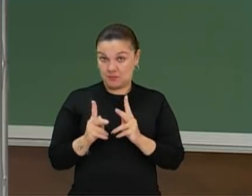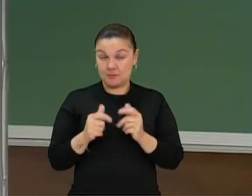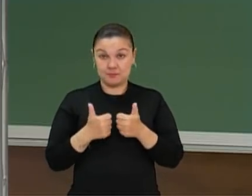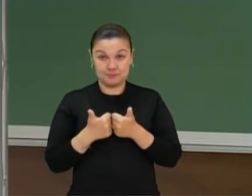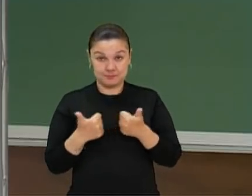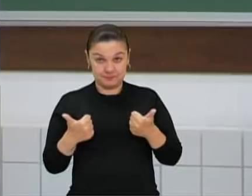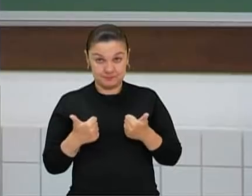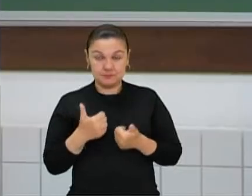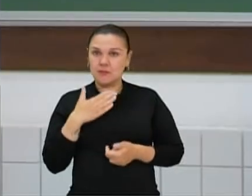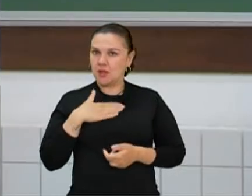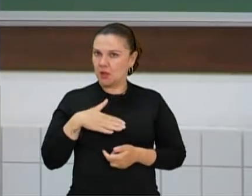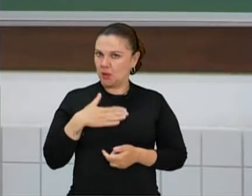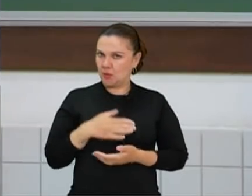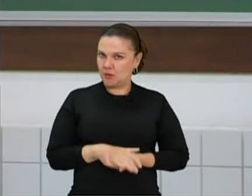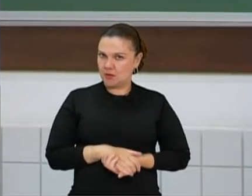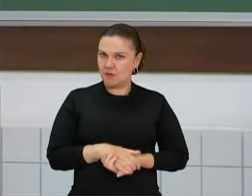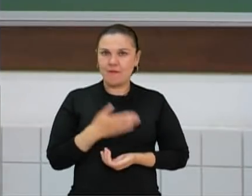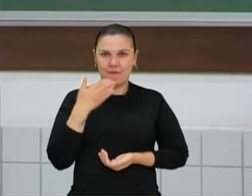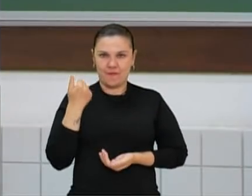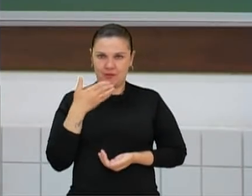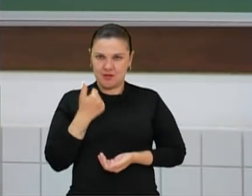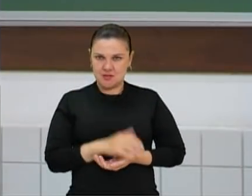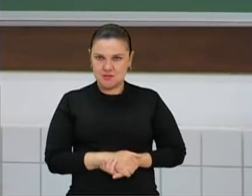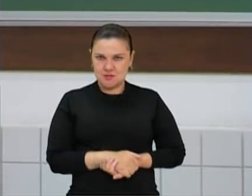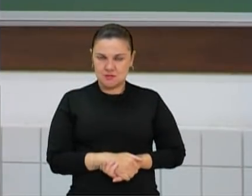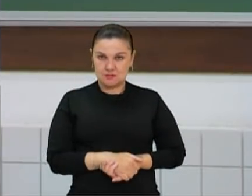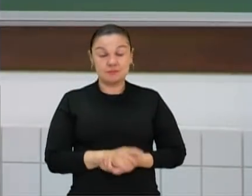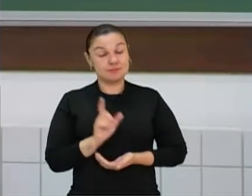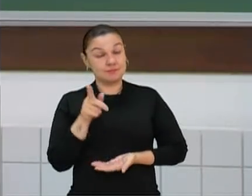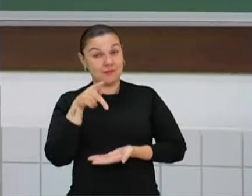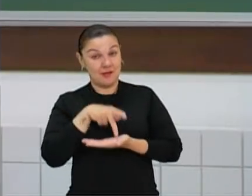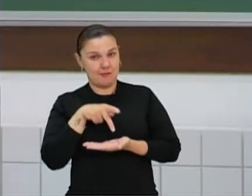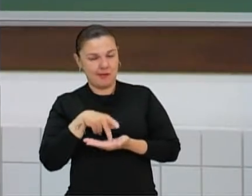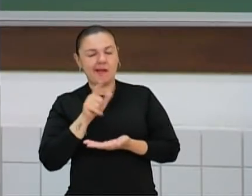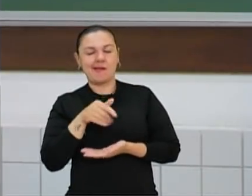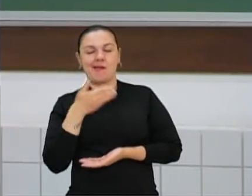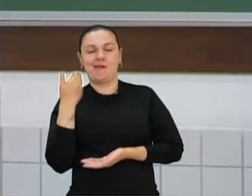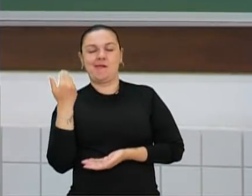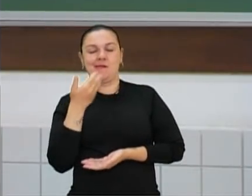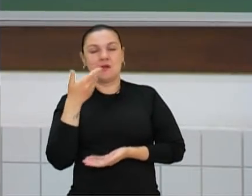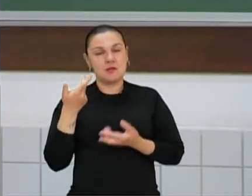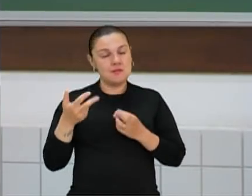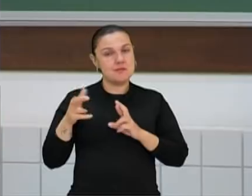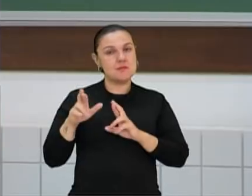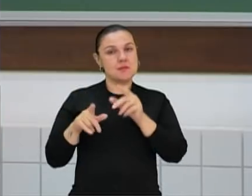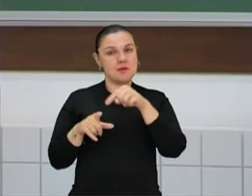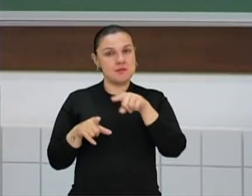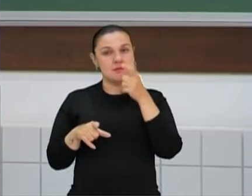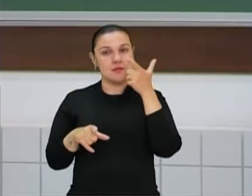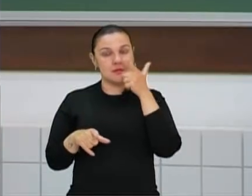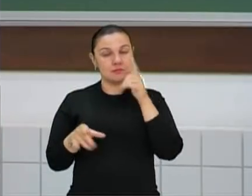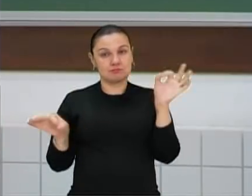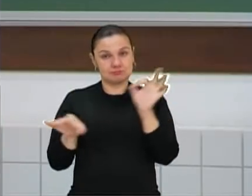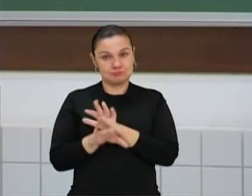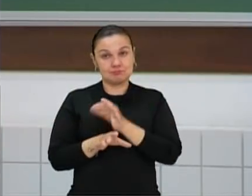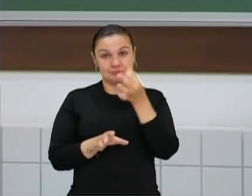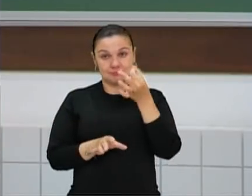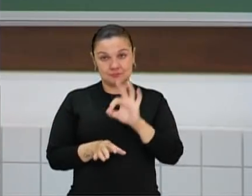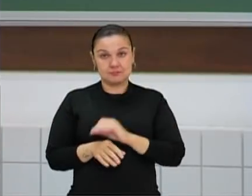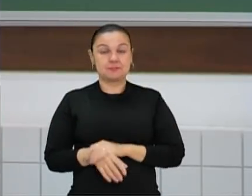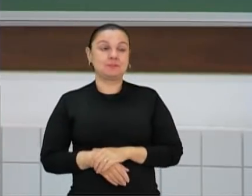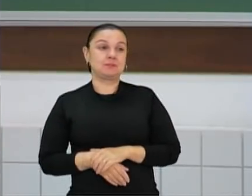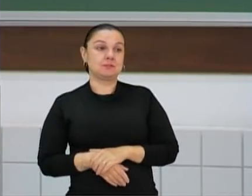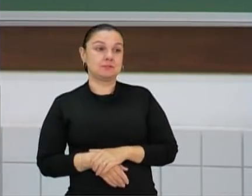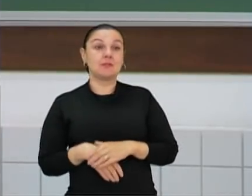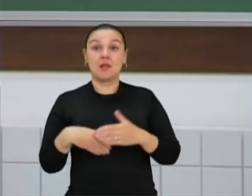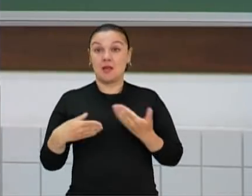também. Tranquilo? Foi fácil? Na realidade, ele é bem fácil. Espero que vocês tenham acertado.